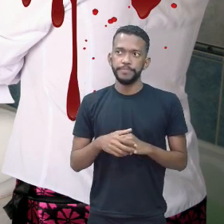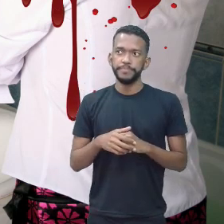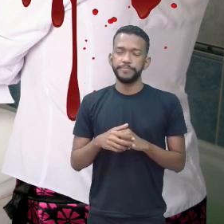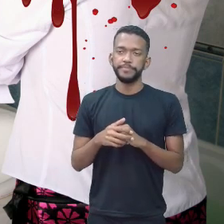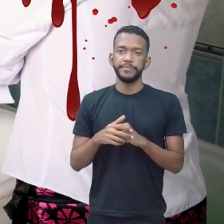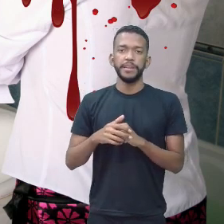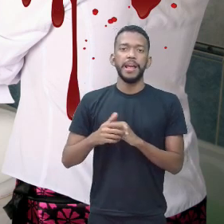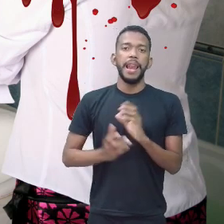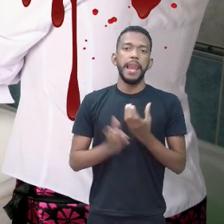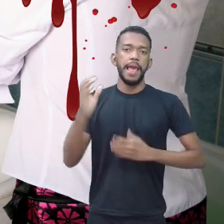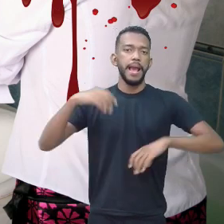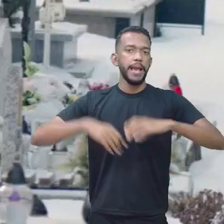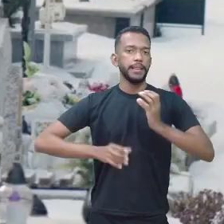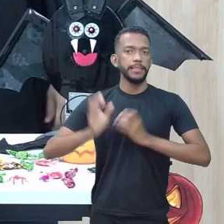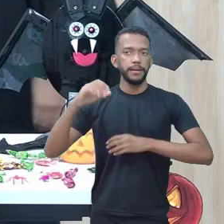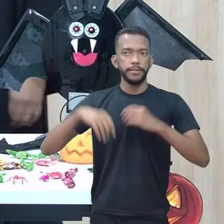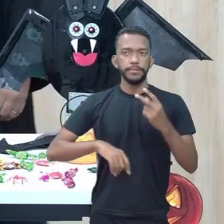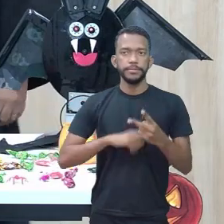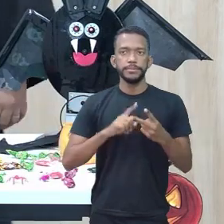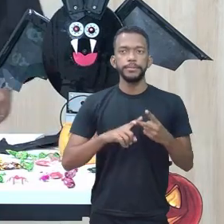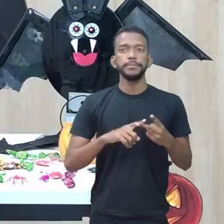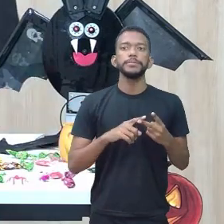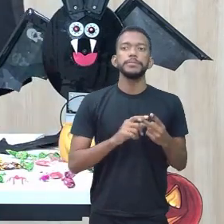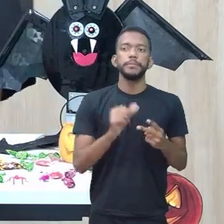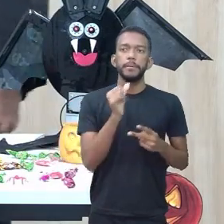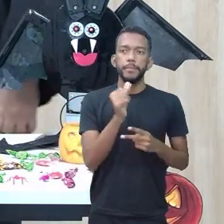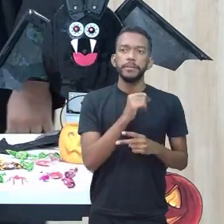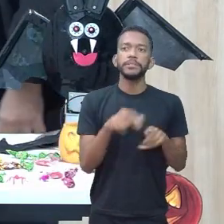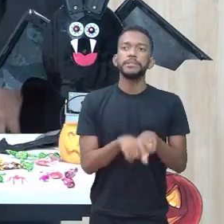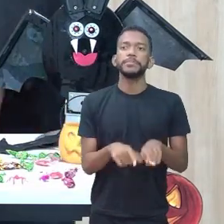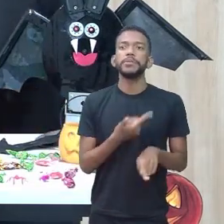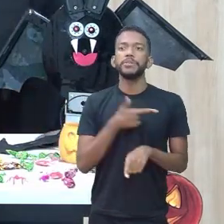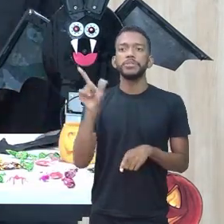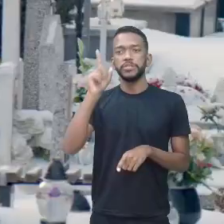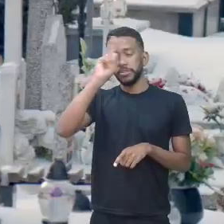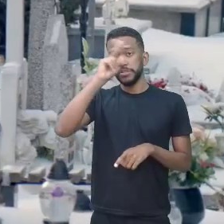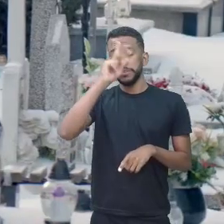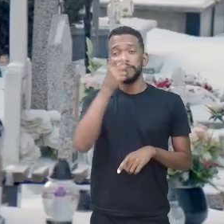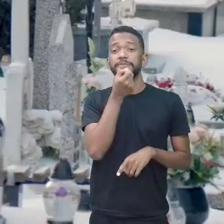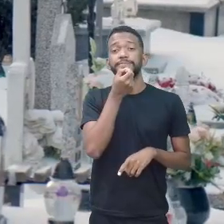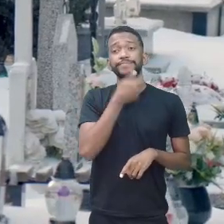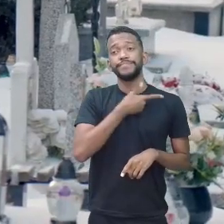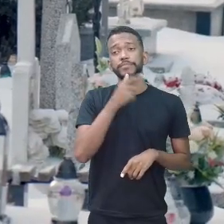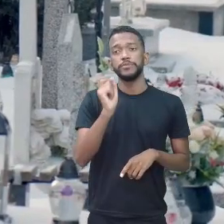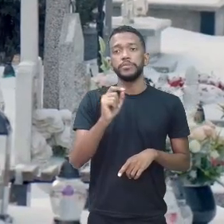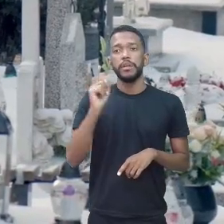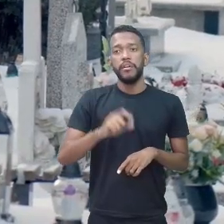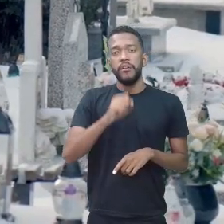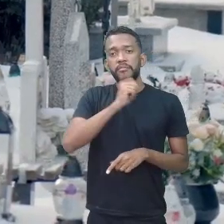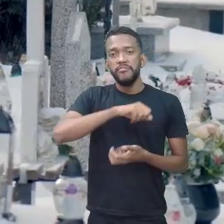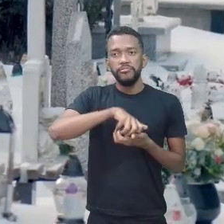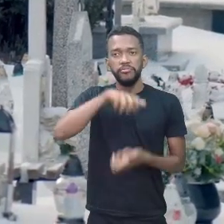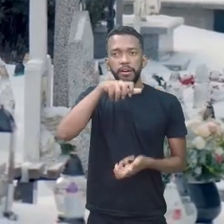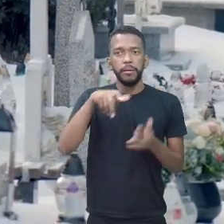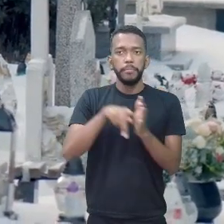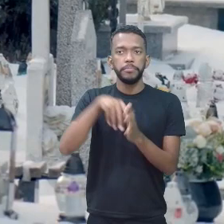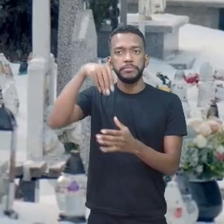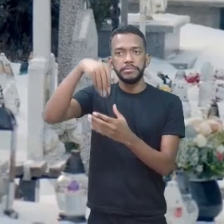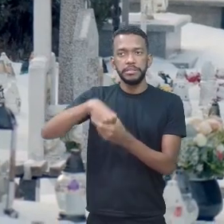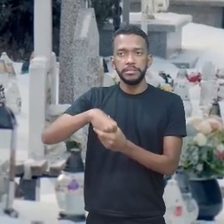lenda e temos a nuance da bebida. Outra história engraçada que nós temos hoje é a velha senhora do